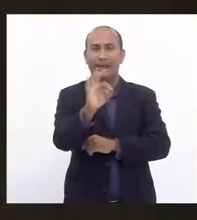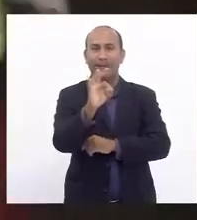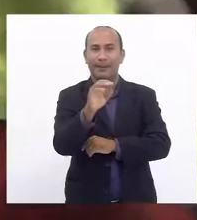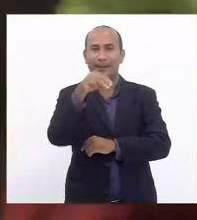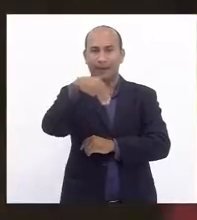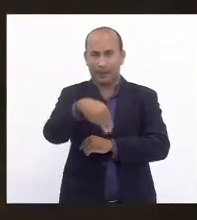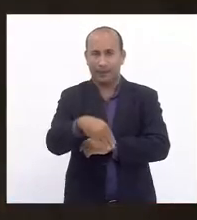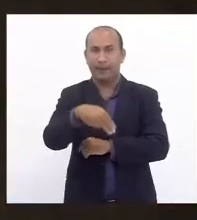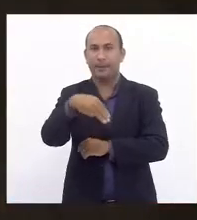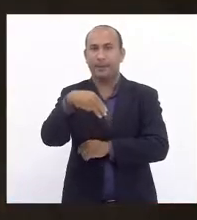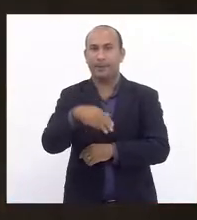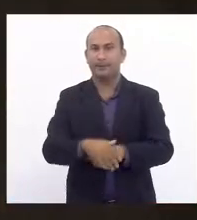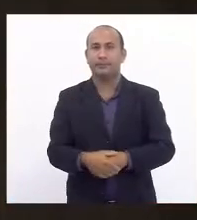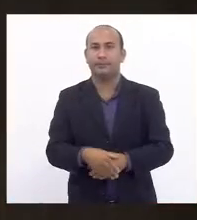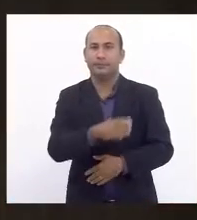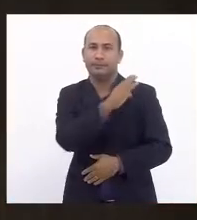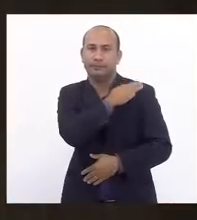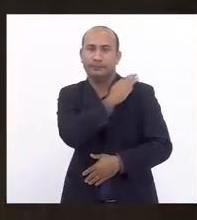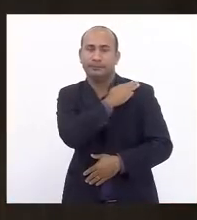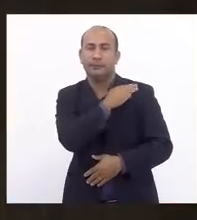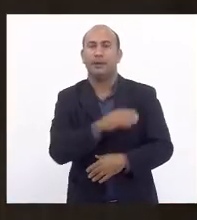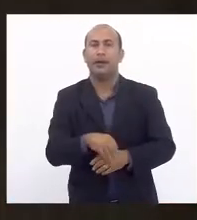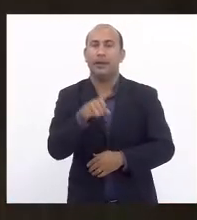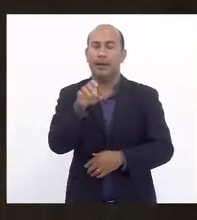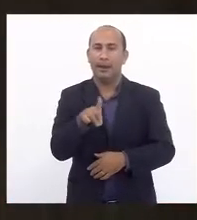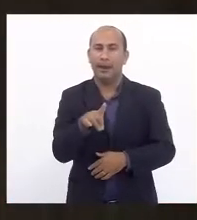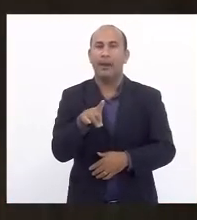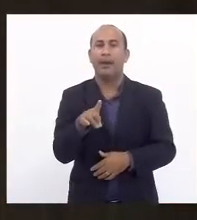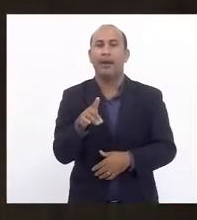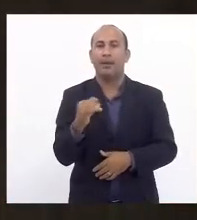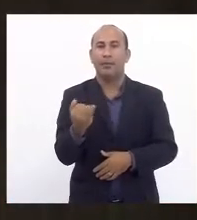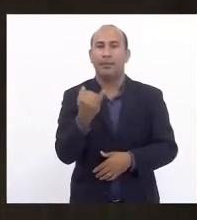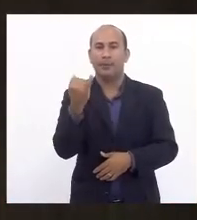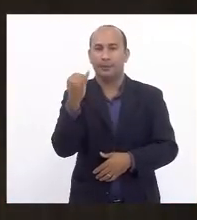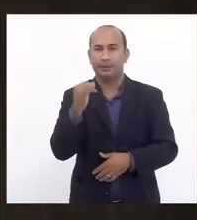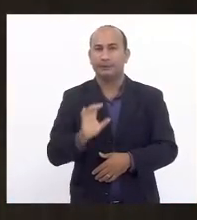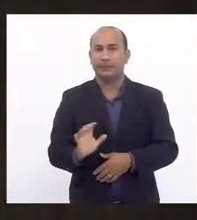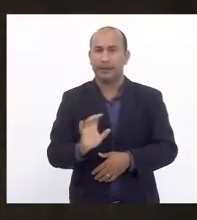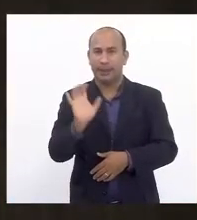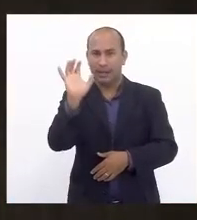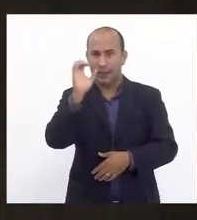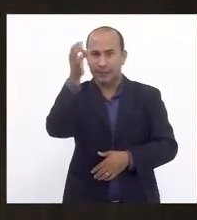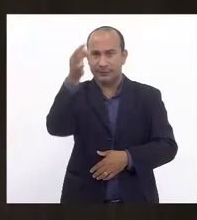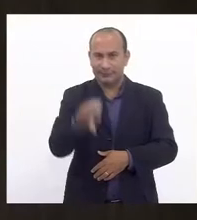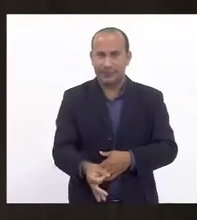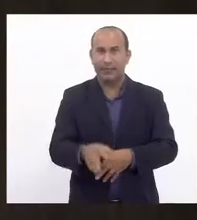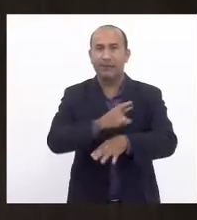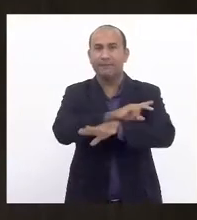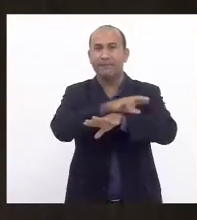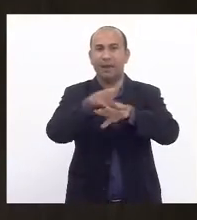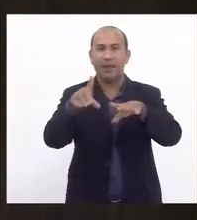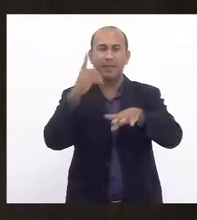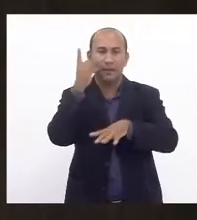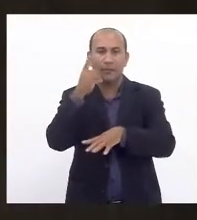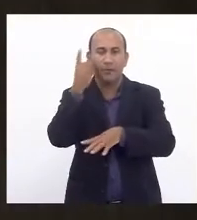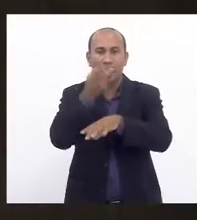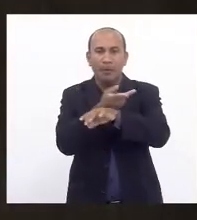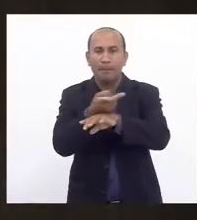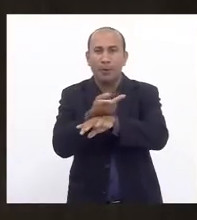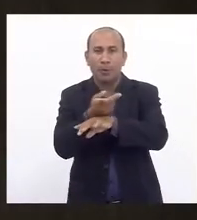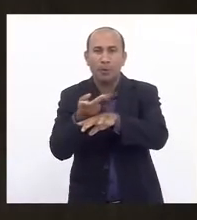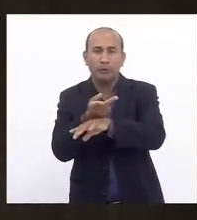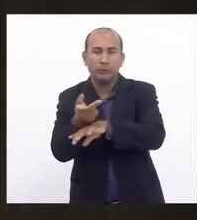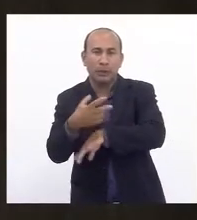para os militares. Essa é uma pauta cara aqui no Parlamento. Certamente muitos deputados estão sendo procurados